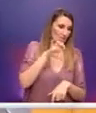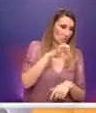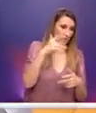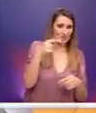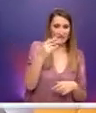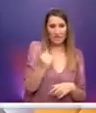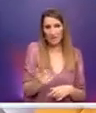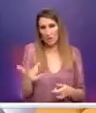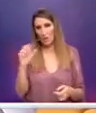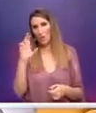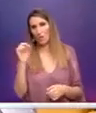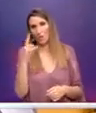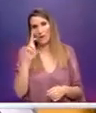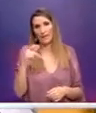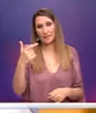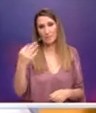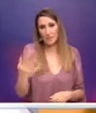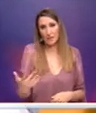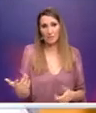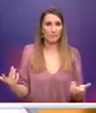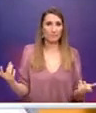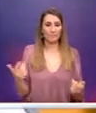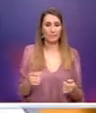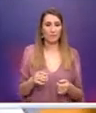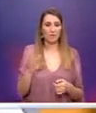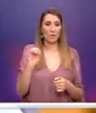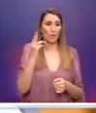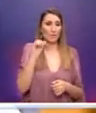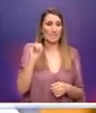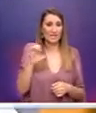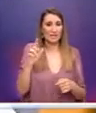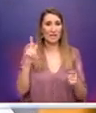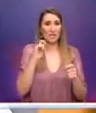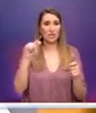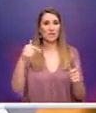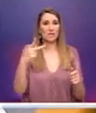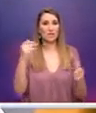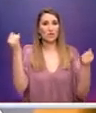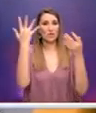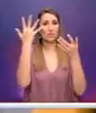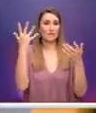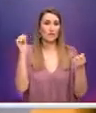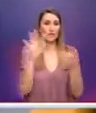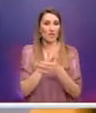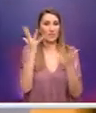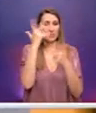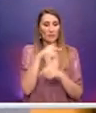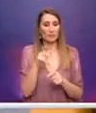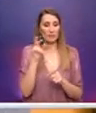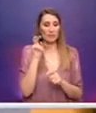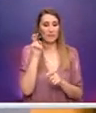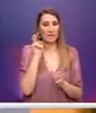TVI, o telejornal da RTP, ou o jornal da noite da SIC, as pessoas estão a jantar em geral. Nós estamos a